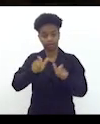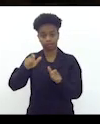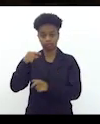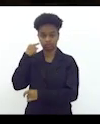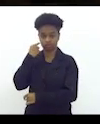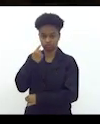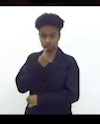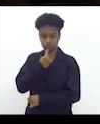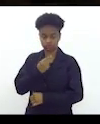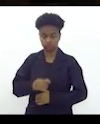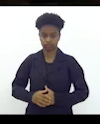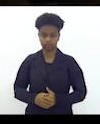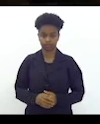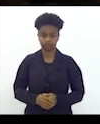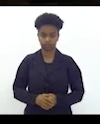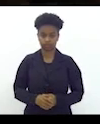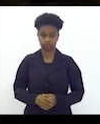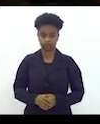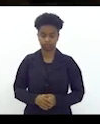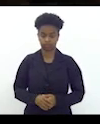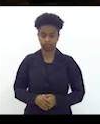deficientes auditivos.